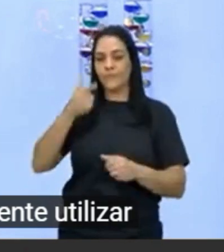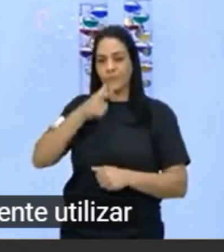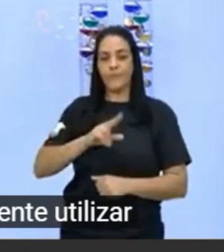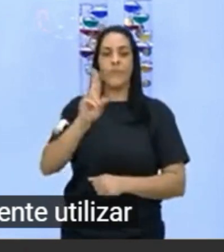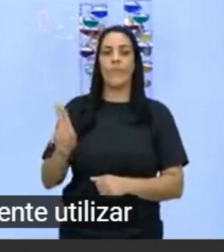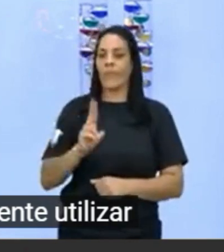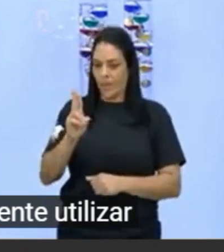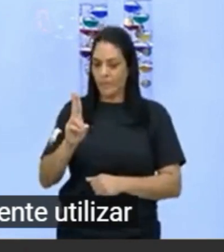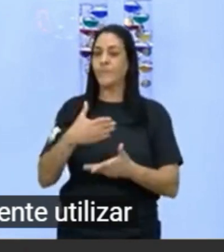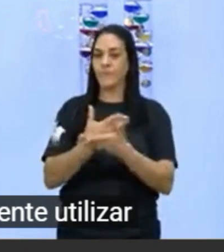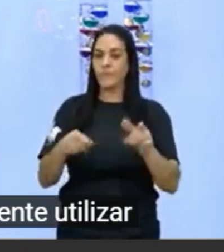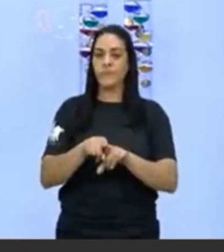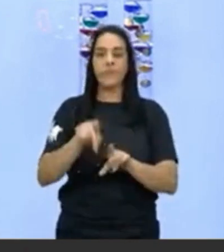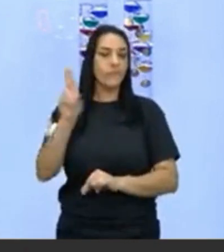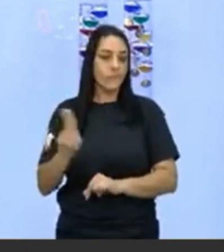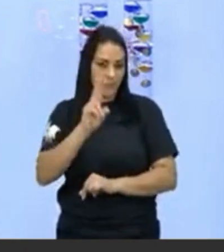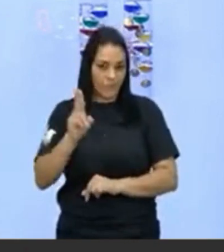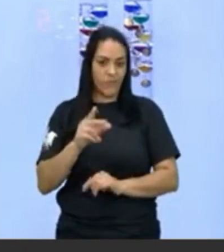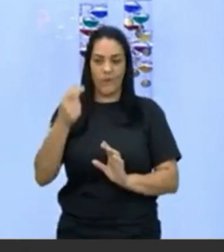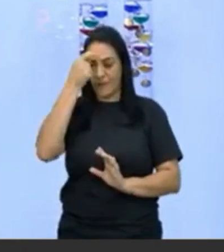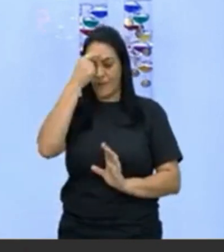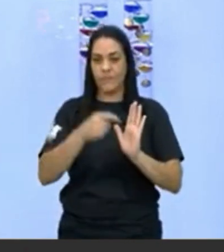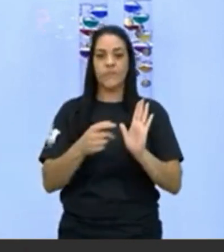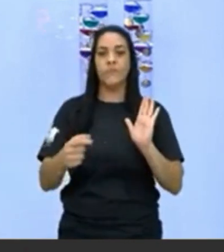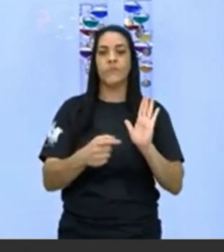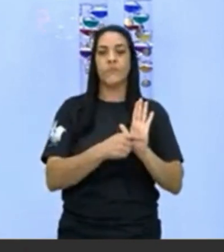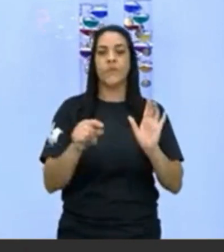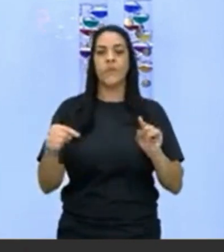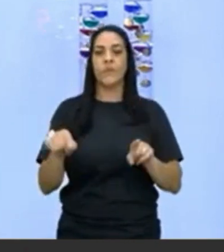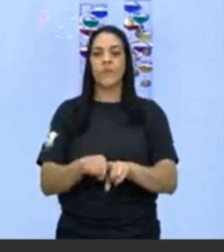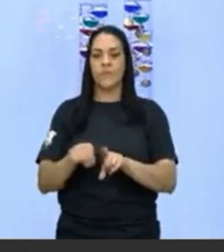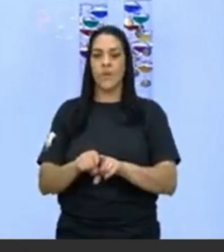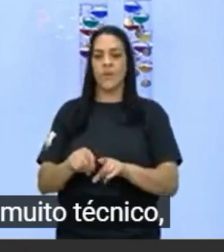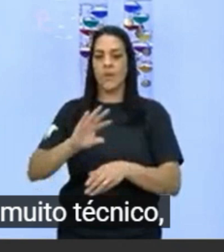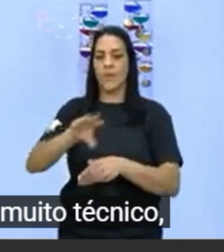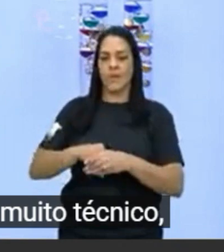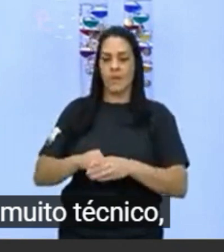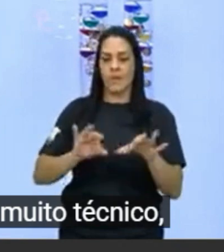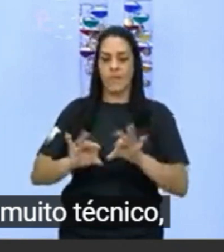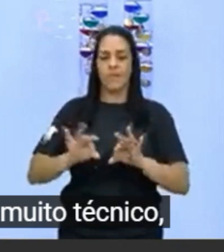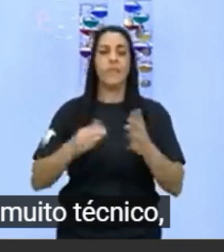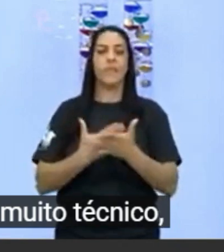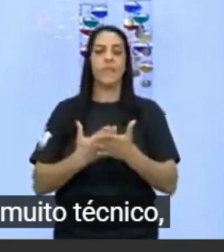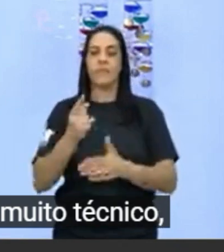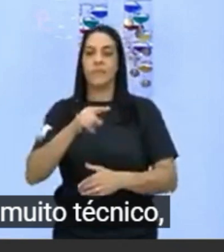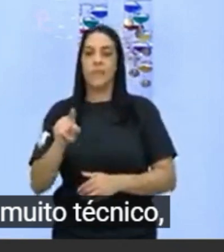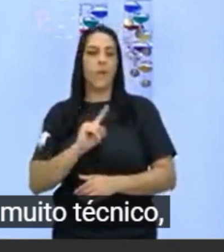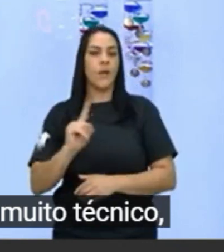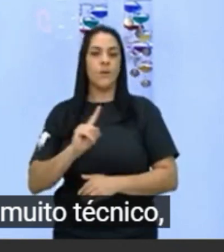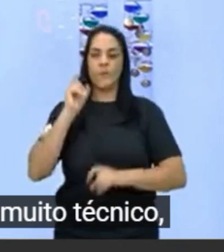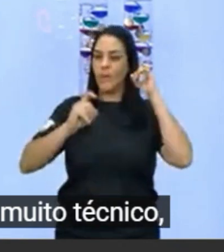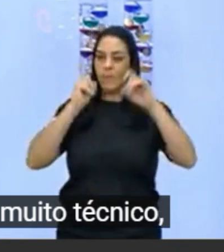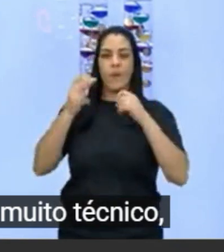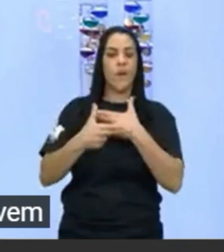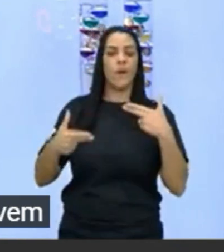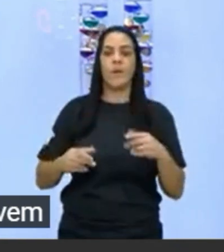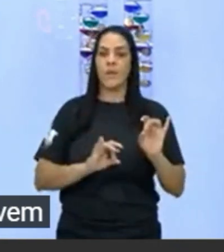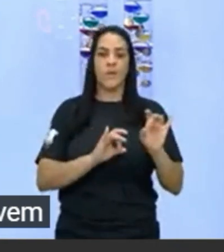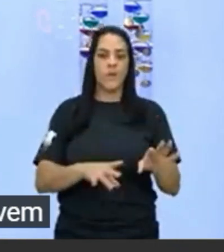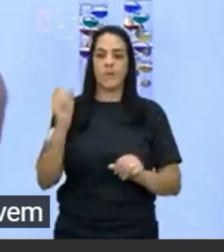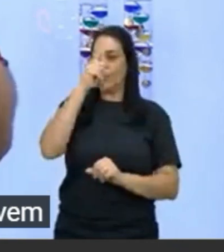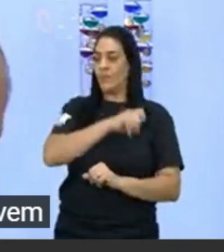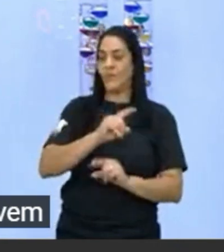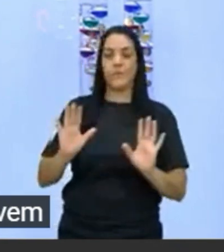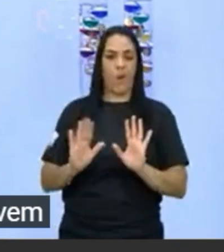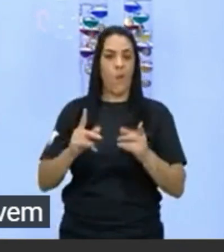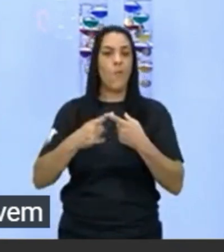usar essa extensão, para a gente utilizar a Shield e o Microbit nessa programação, nessa aula, você não precisa se preocupar e falar, nossa, é algo muito técnico, é algo